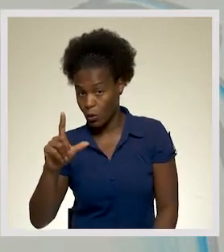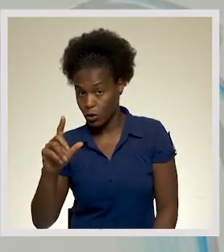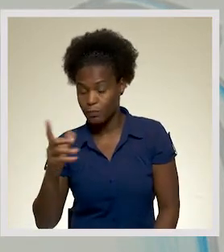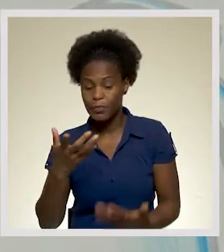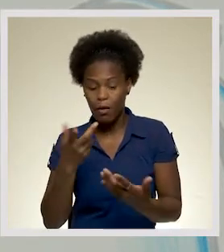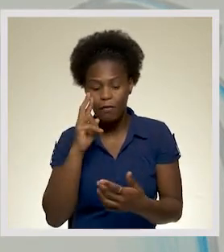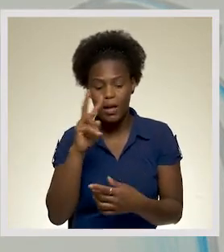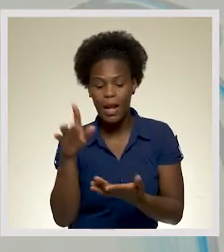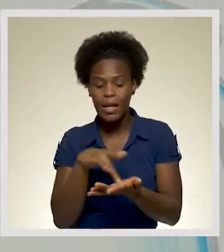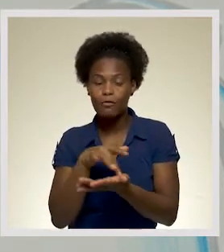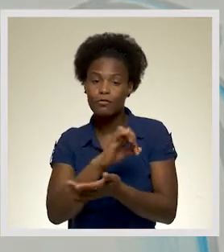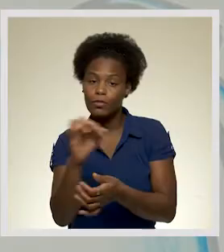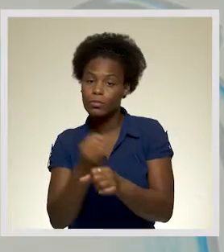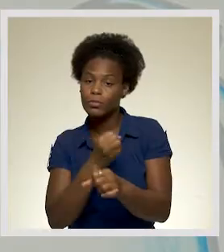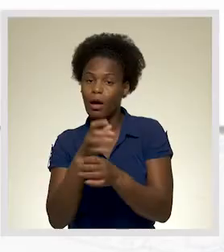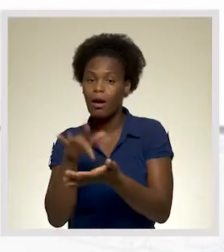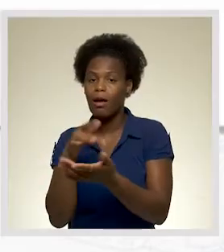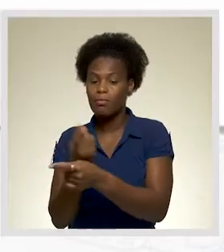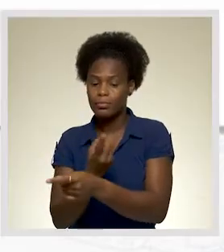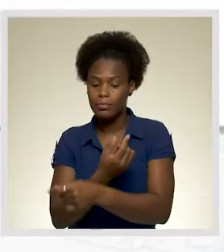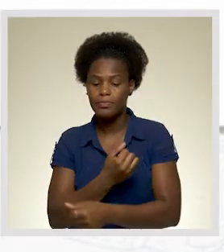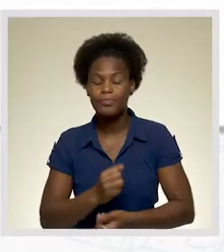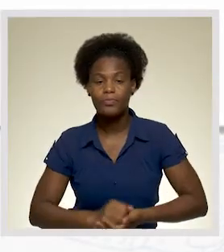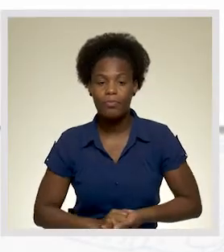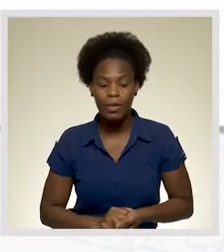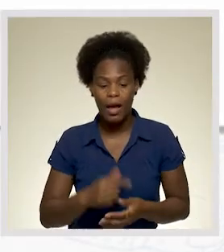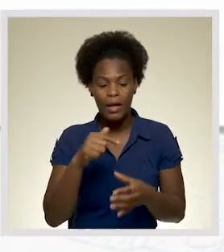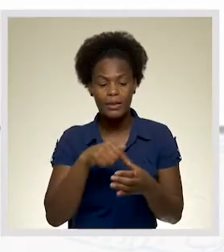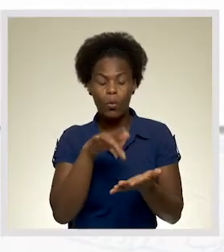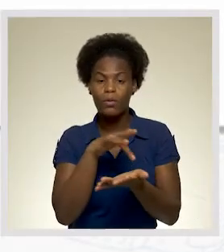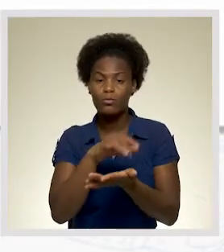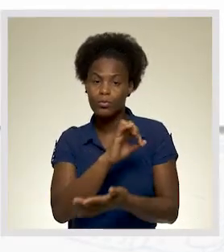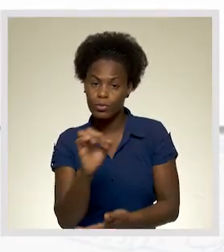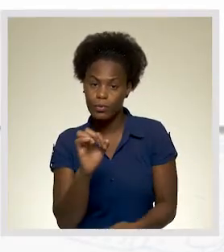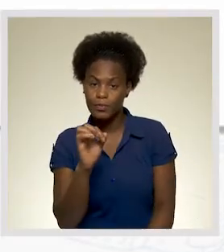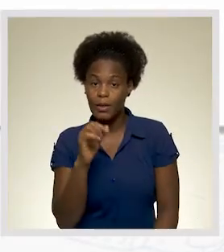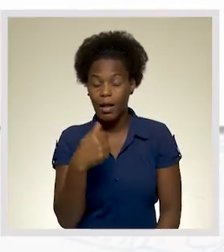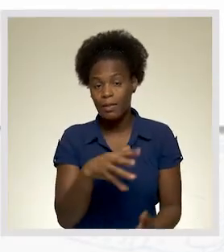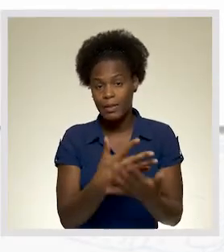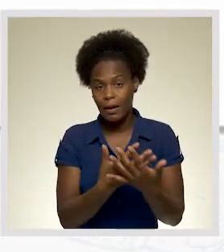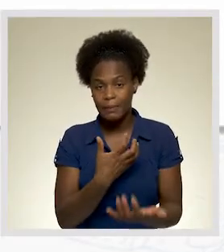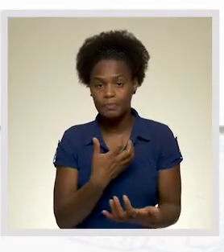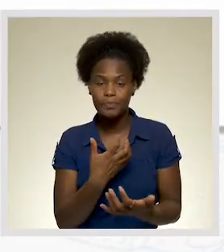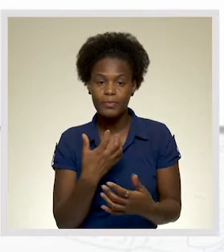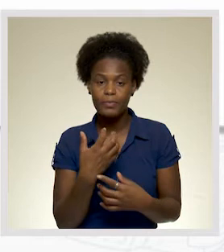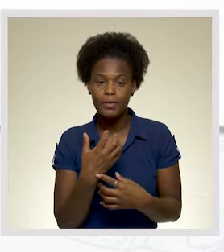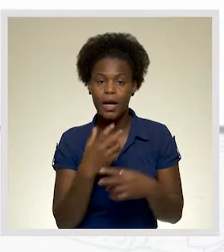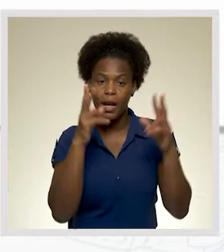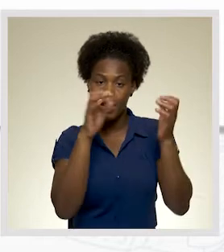produção literária. Entre as suas obras, destacamos aqui os seguintes